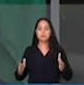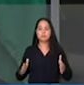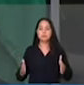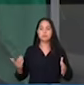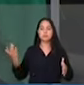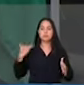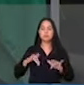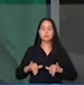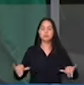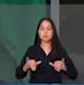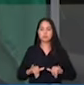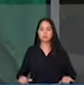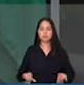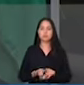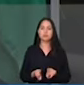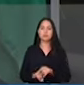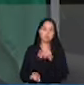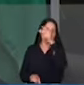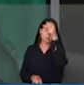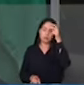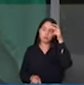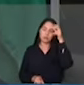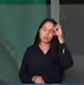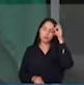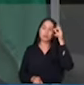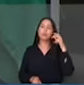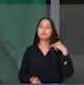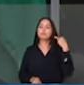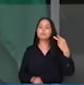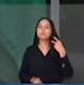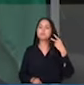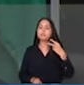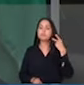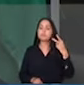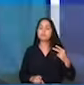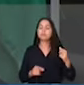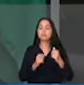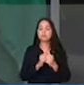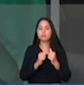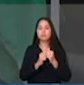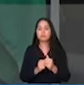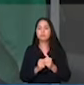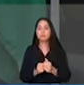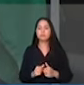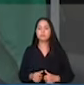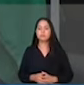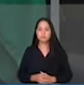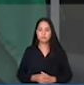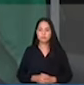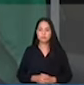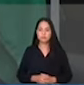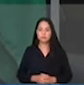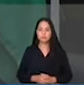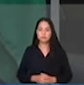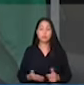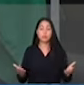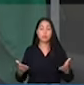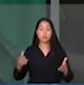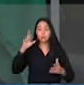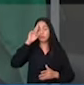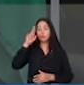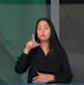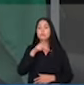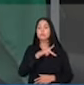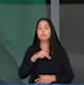bem como prefeitos e vereadores que estiveram junto comigo naquela caminhada hoje senhor presidente eu